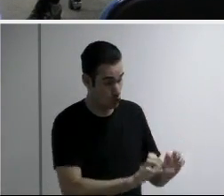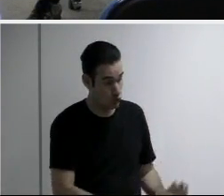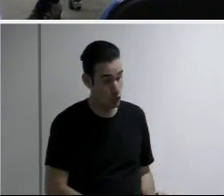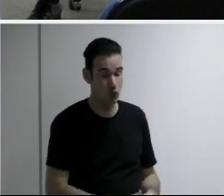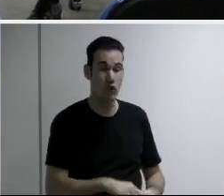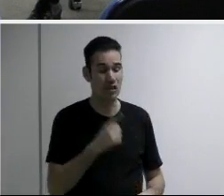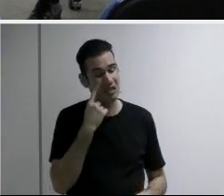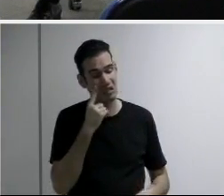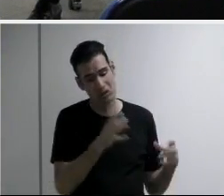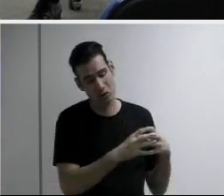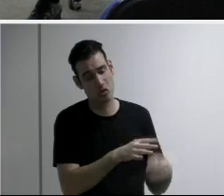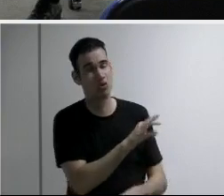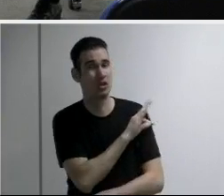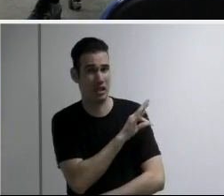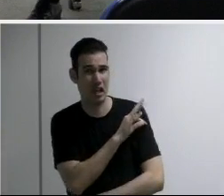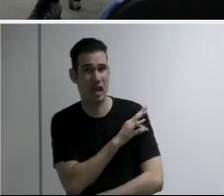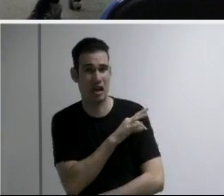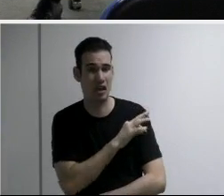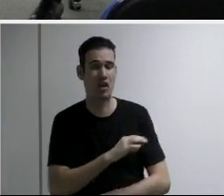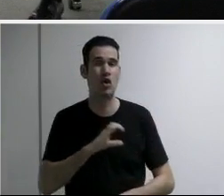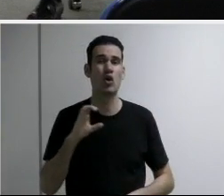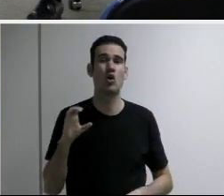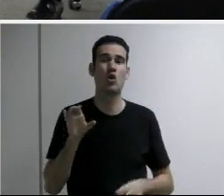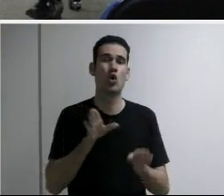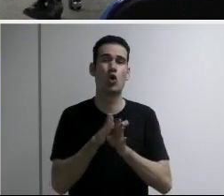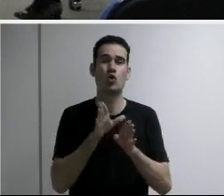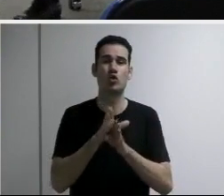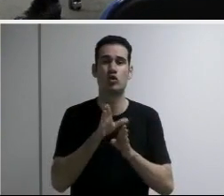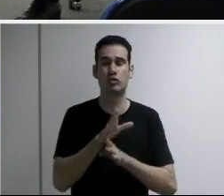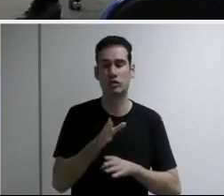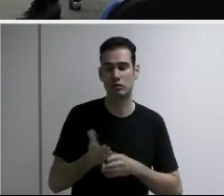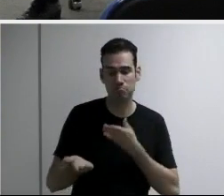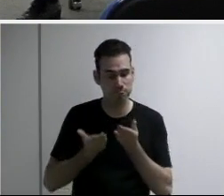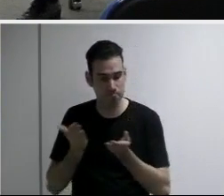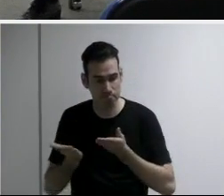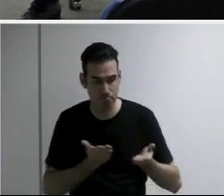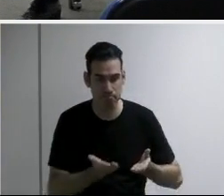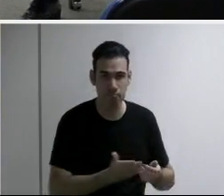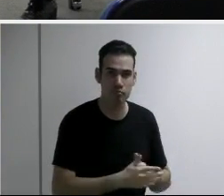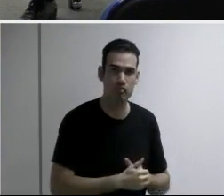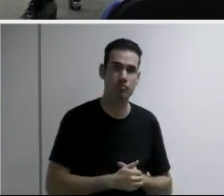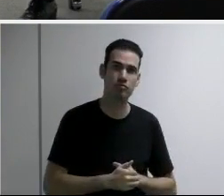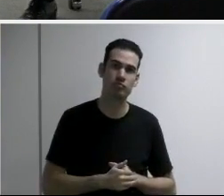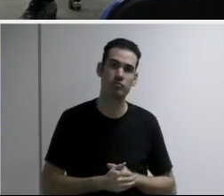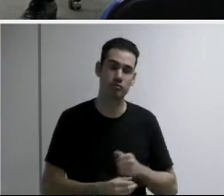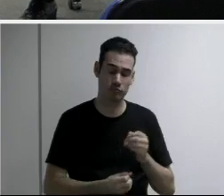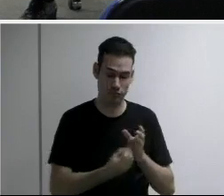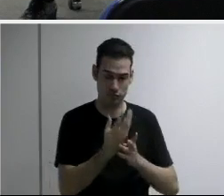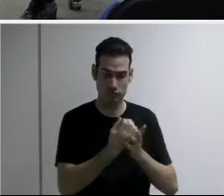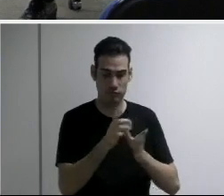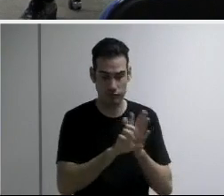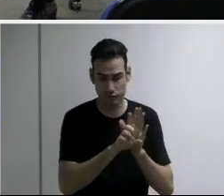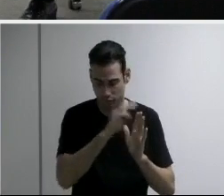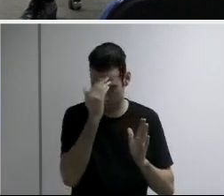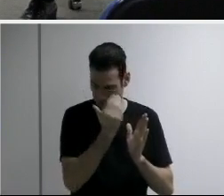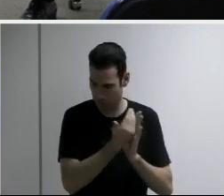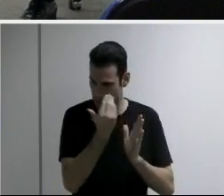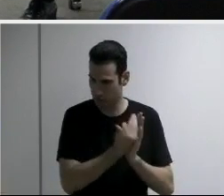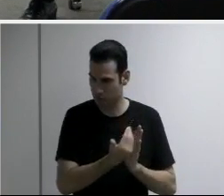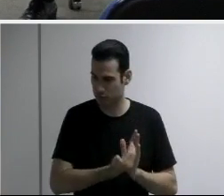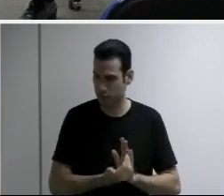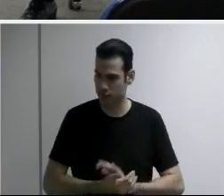corpo técnico aí adicional, né, do conselho consultivo aí, de multi-stakeholder que está sendo criado pela lei. Porque mesmo que o poder decisório seja